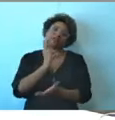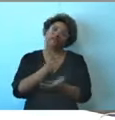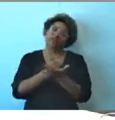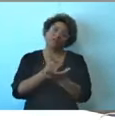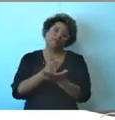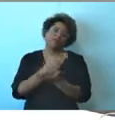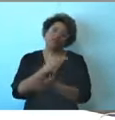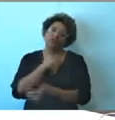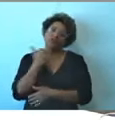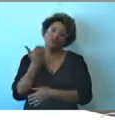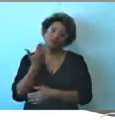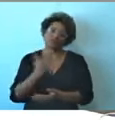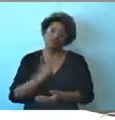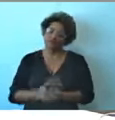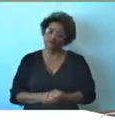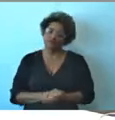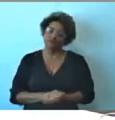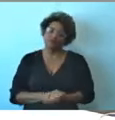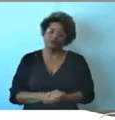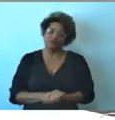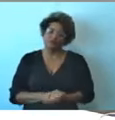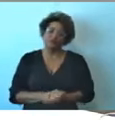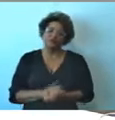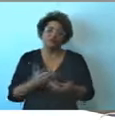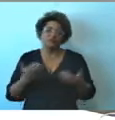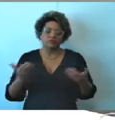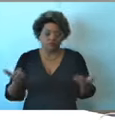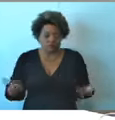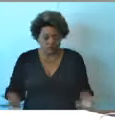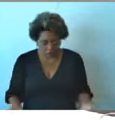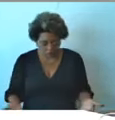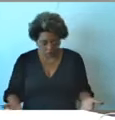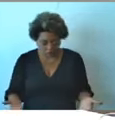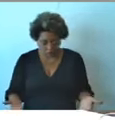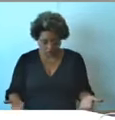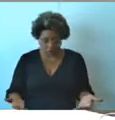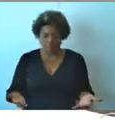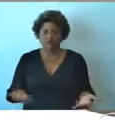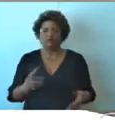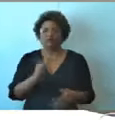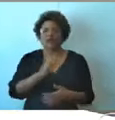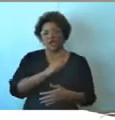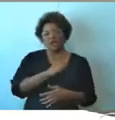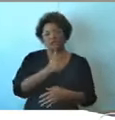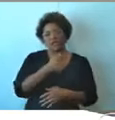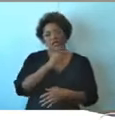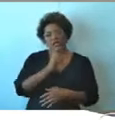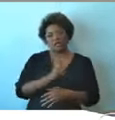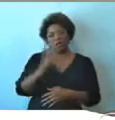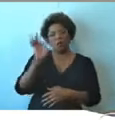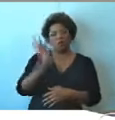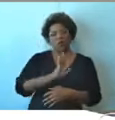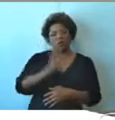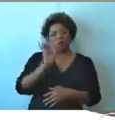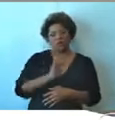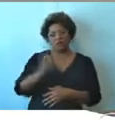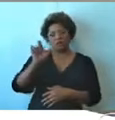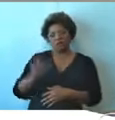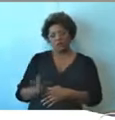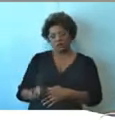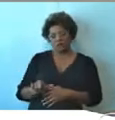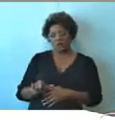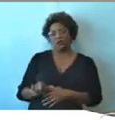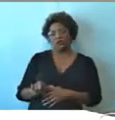ter. Então, a gente tem de 75% das vítimas de acidentes